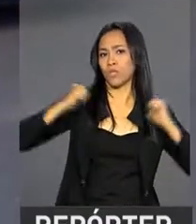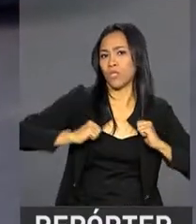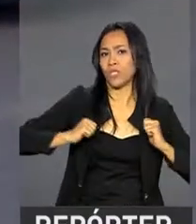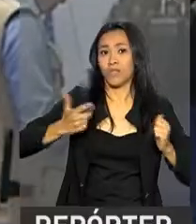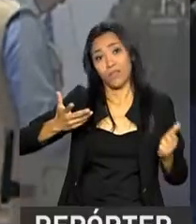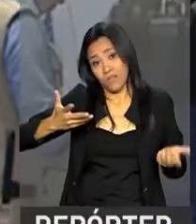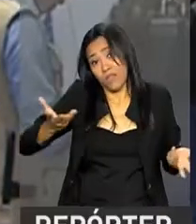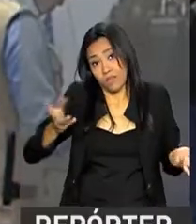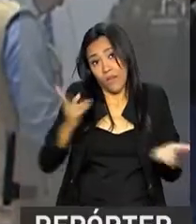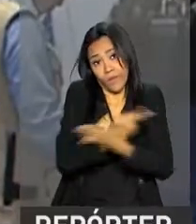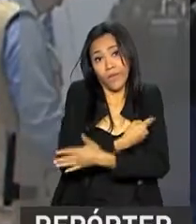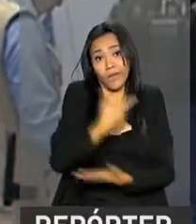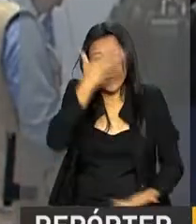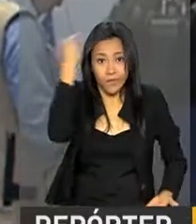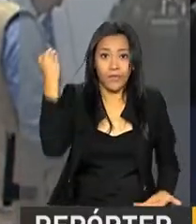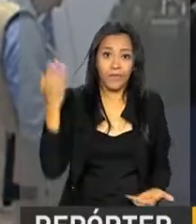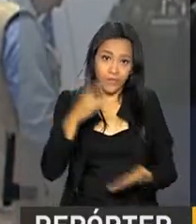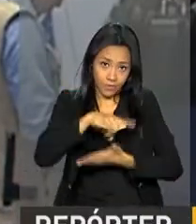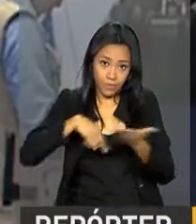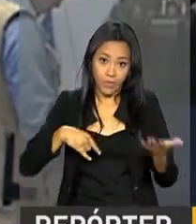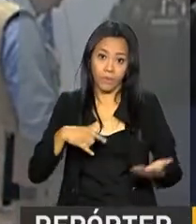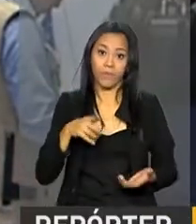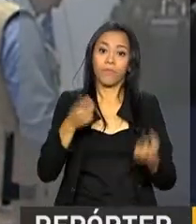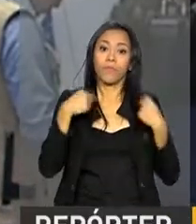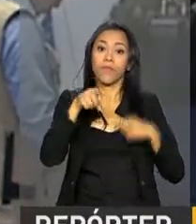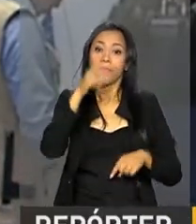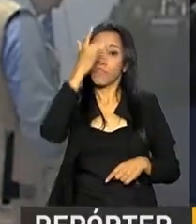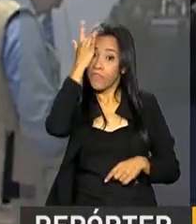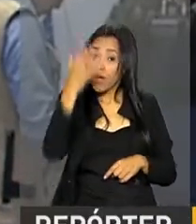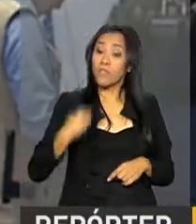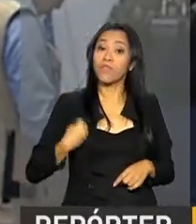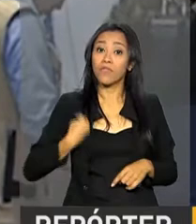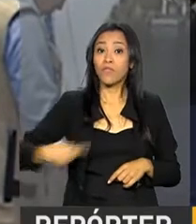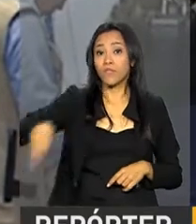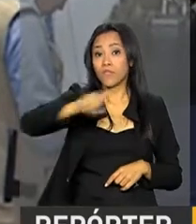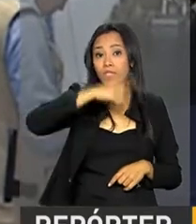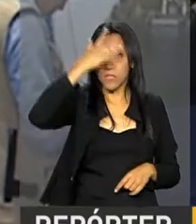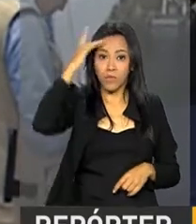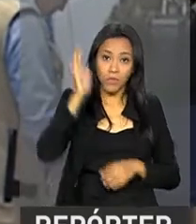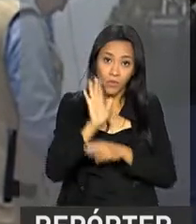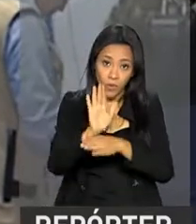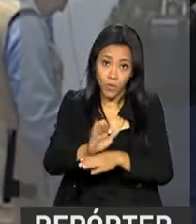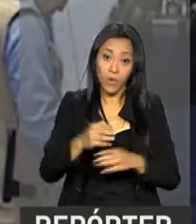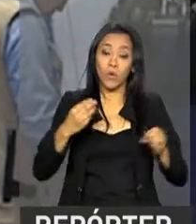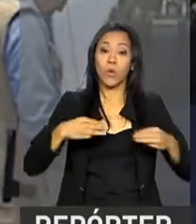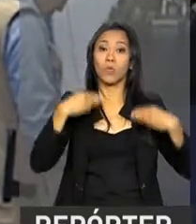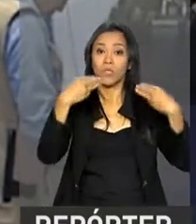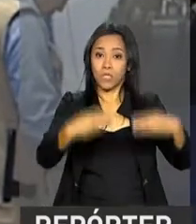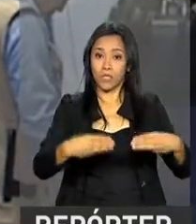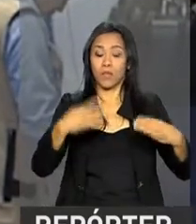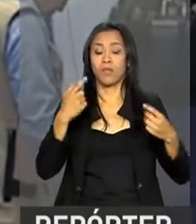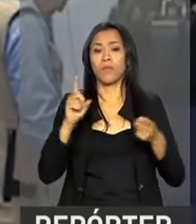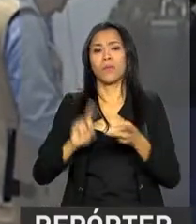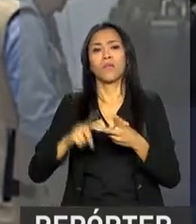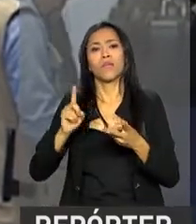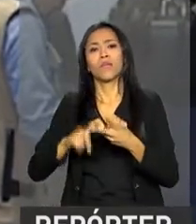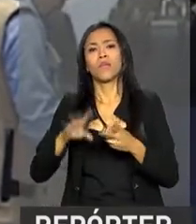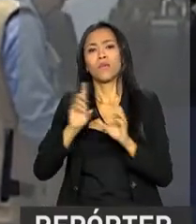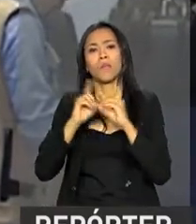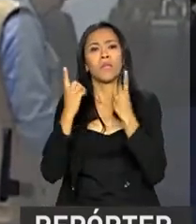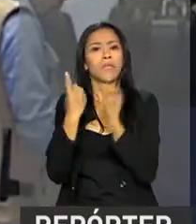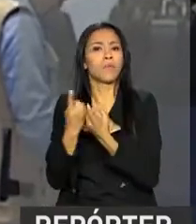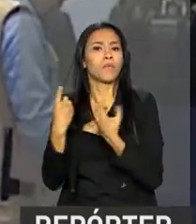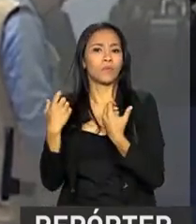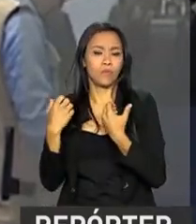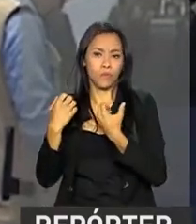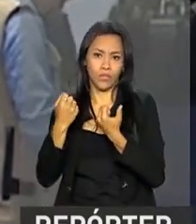acontece que para facilitar a vida das pessoas o ministério das cidades o departamento nacional de trânsito e os eco lançaram a